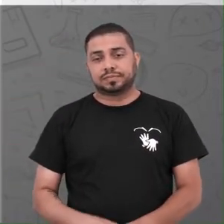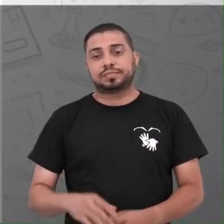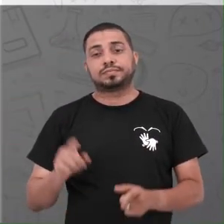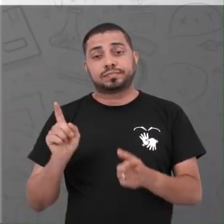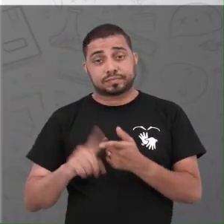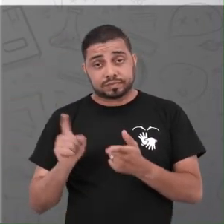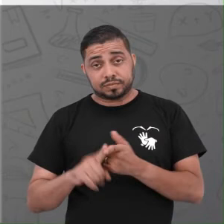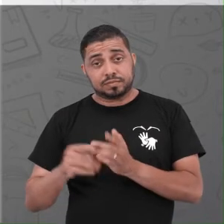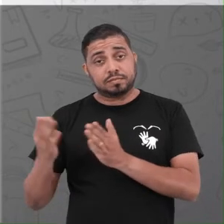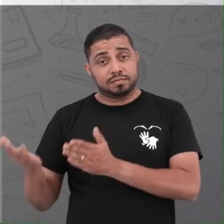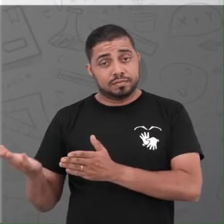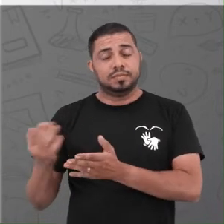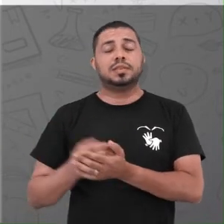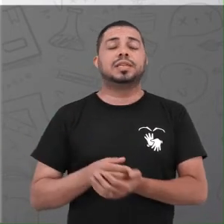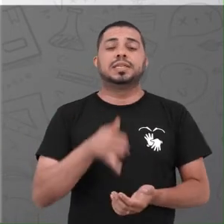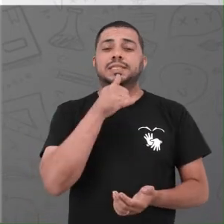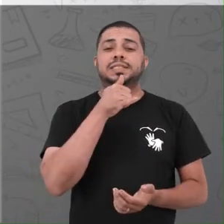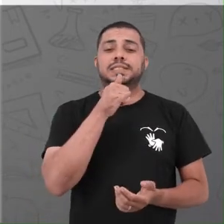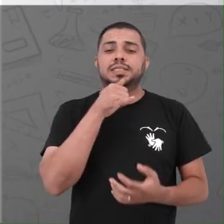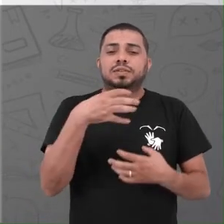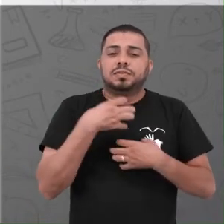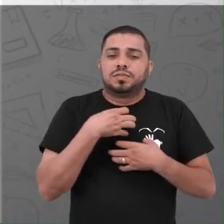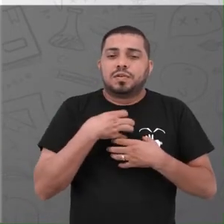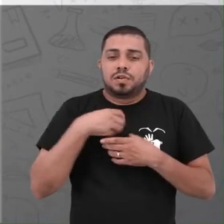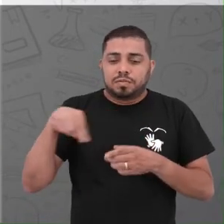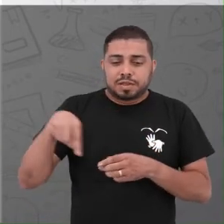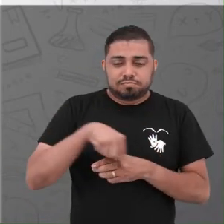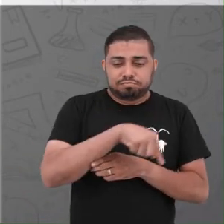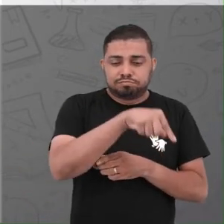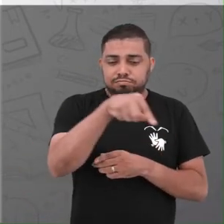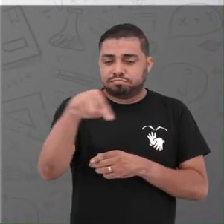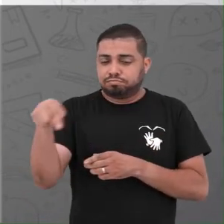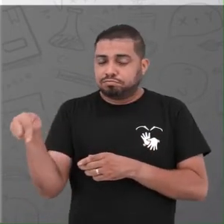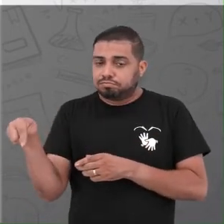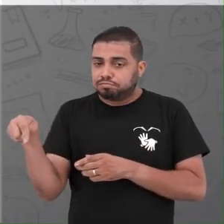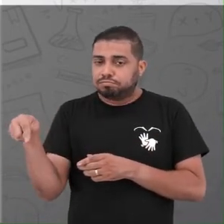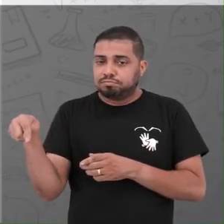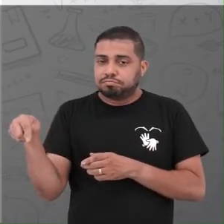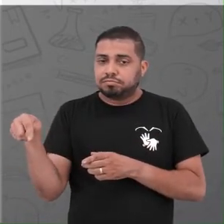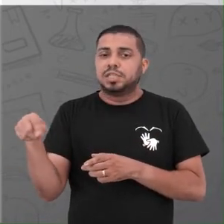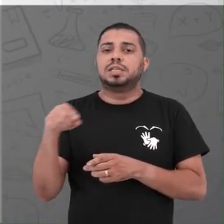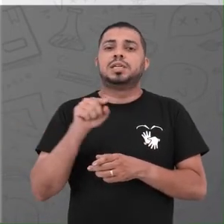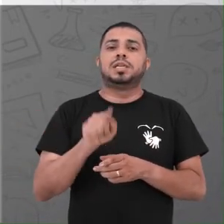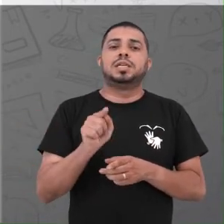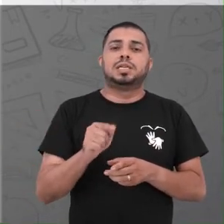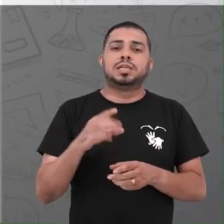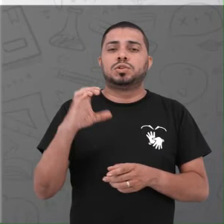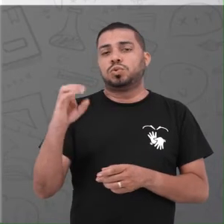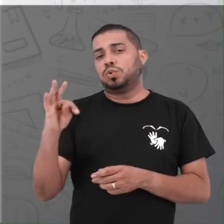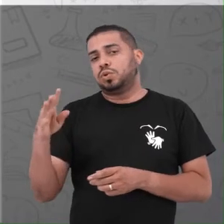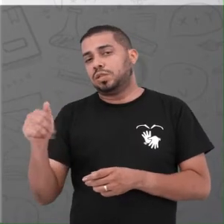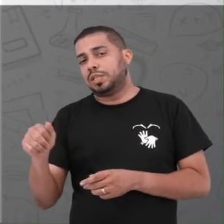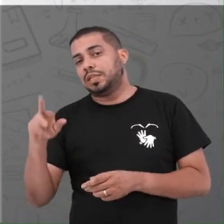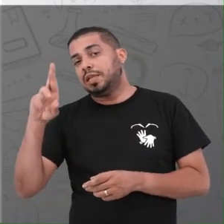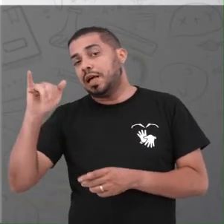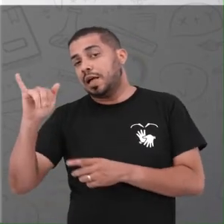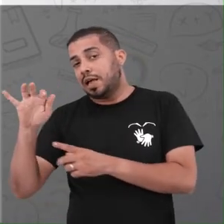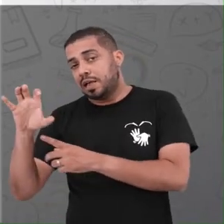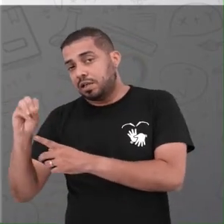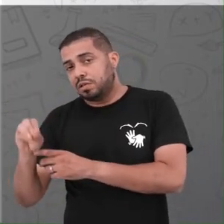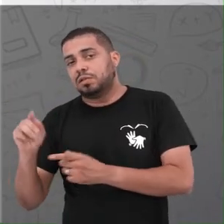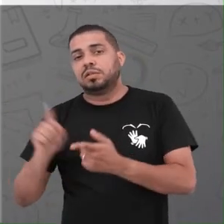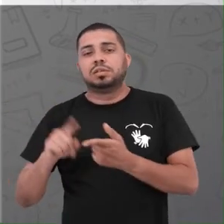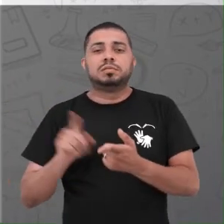Aqui também um outro exemplo, né, que é uma forma circular. As cotas de raio e de diâmetro elas também devem